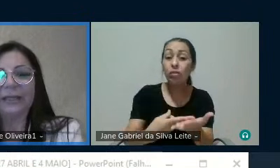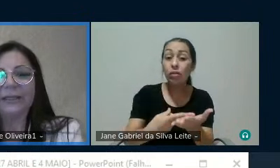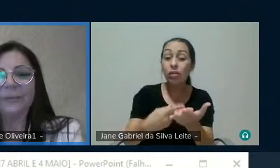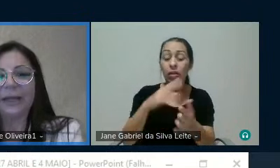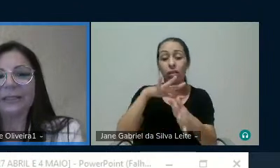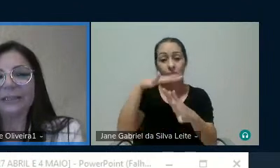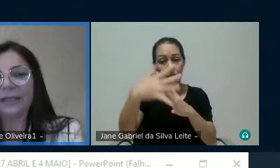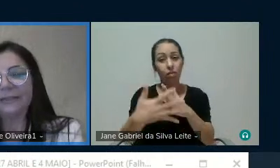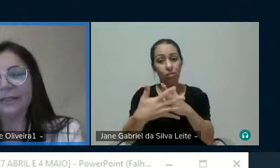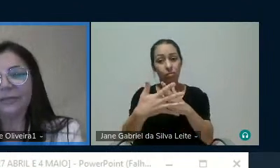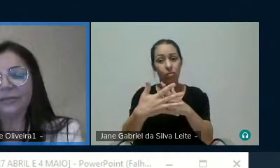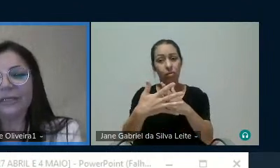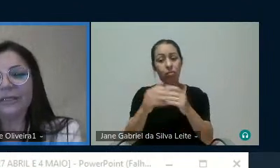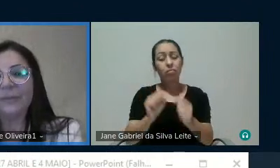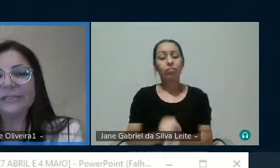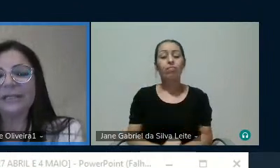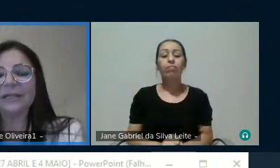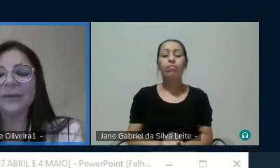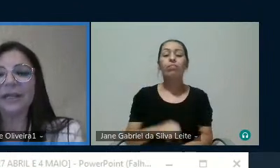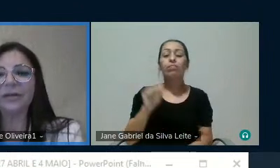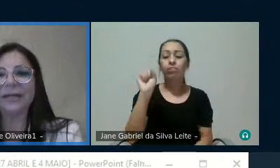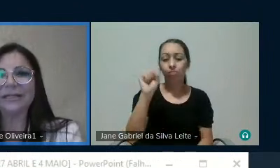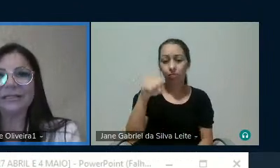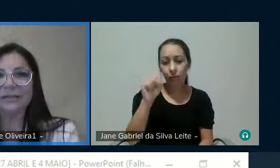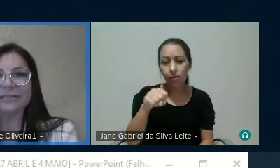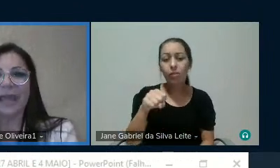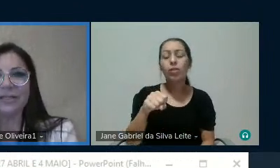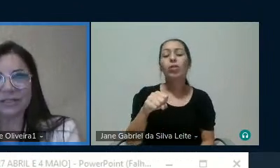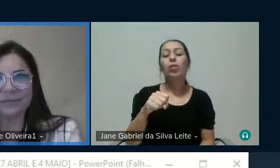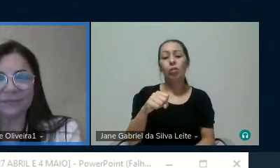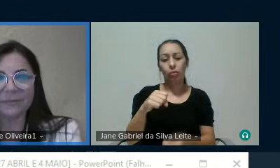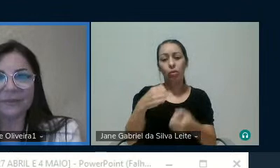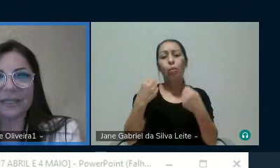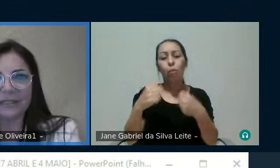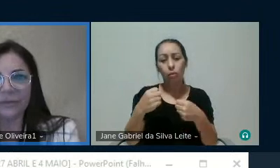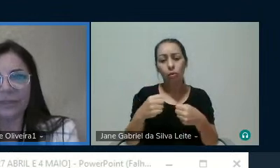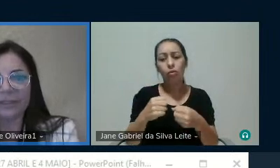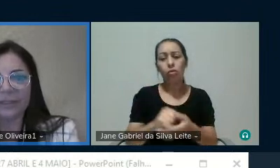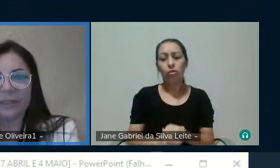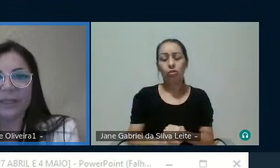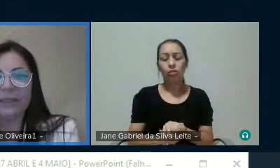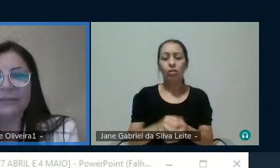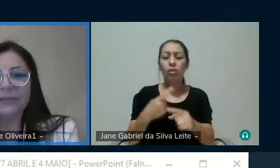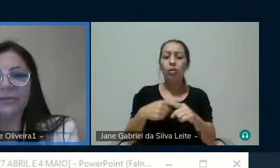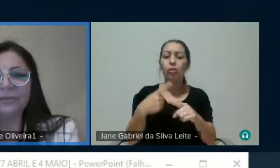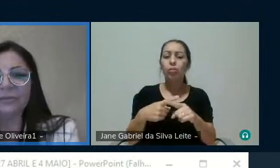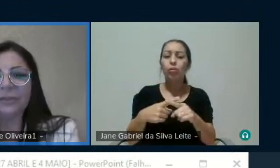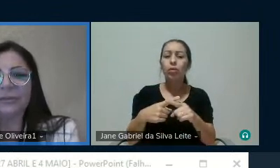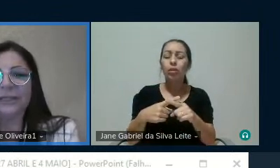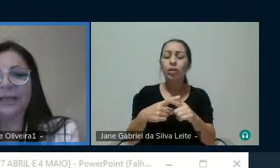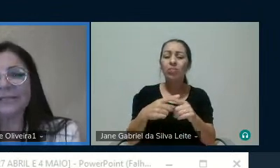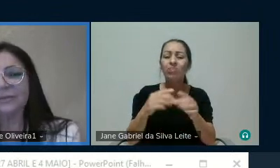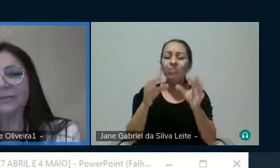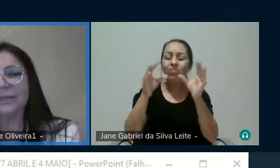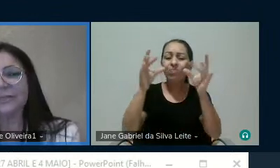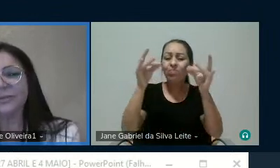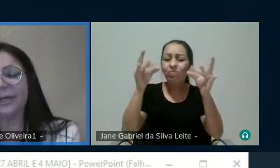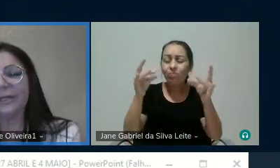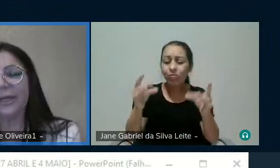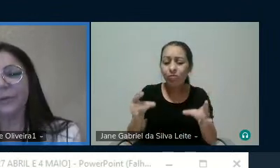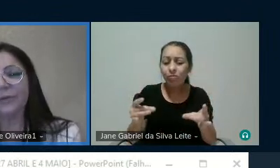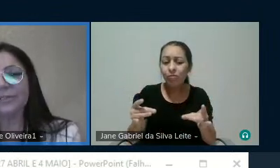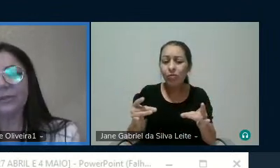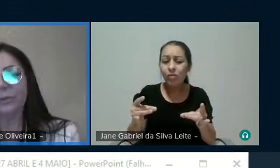Porque a literatura em Libras ela trabalha com a questão estética da língua. Então, não interessa se o